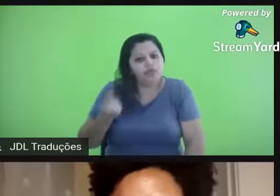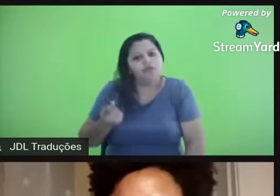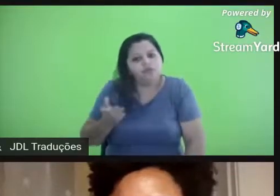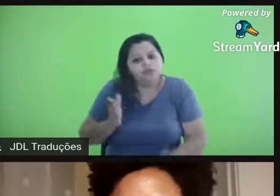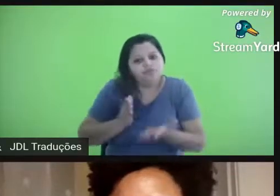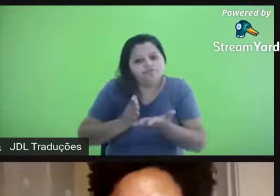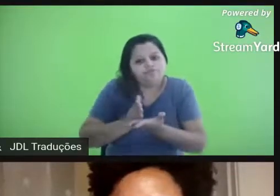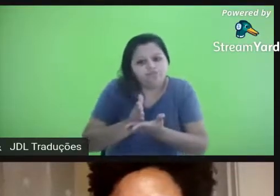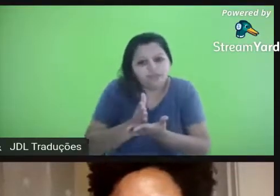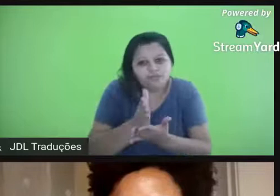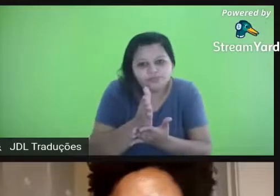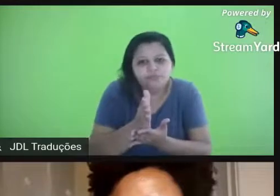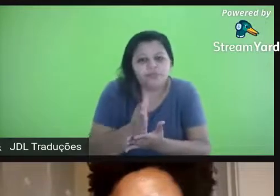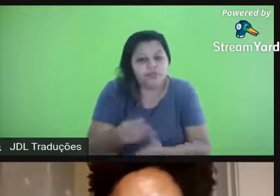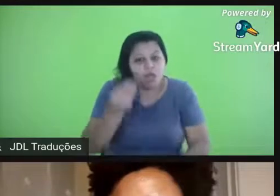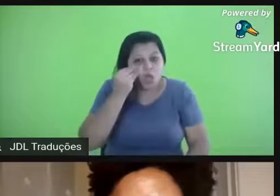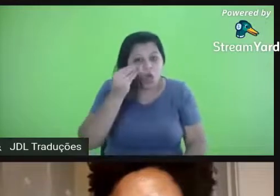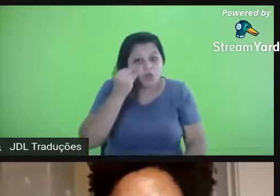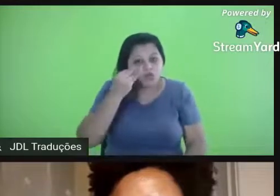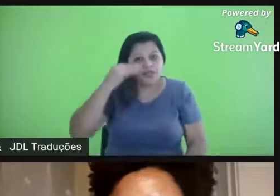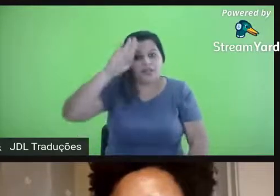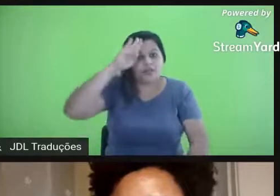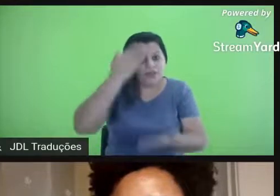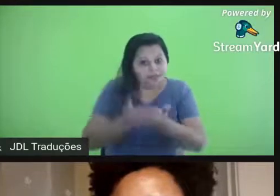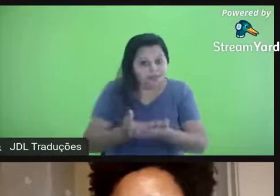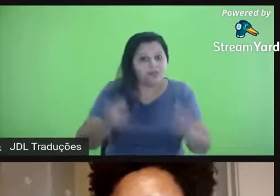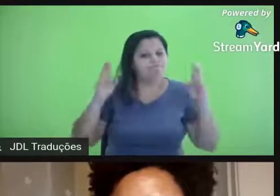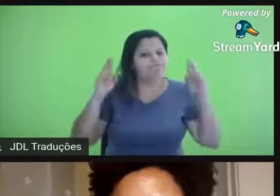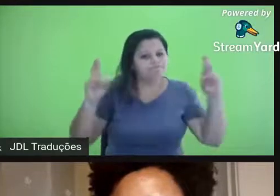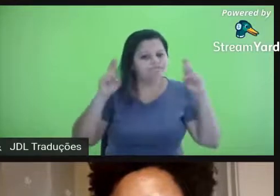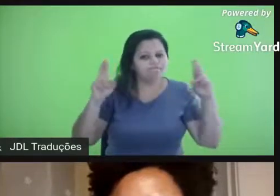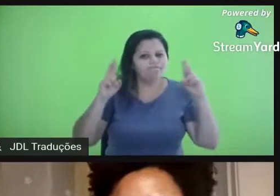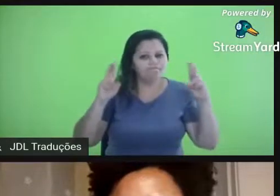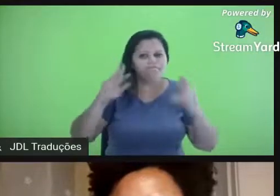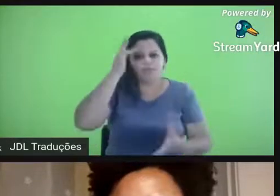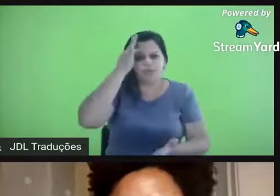prefiro ser otimista, a gente está caminhando nesse processo,